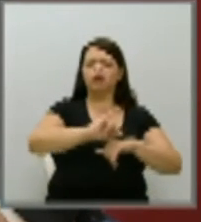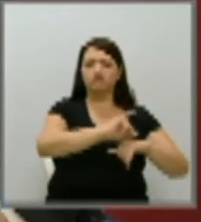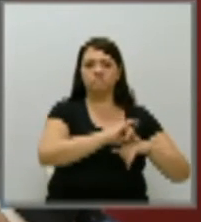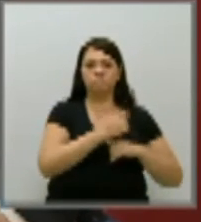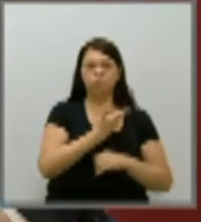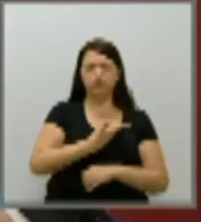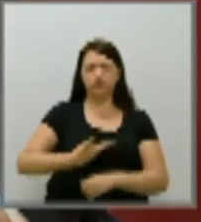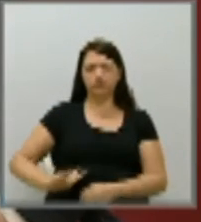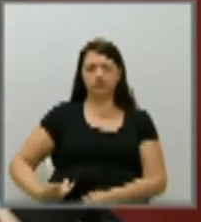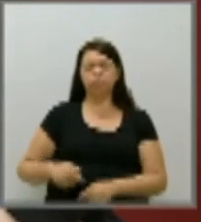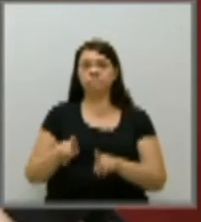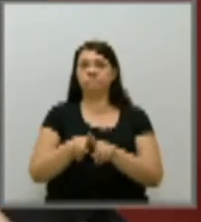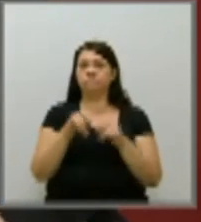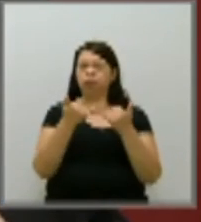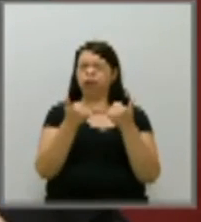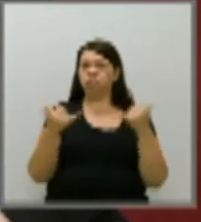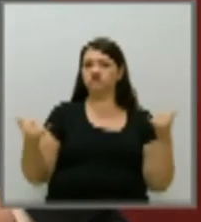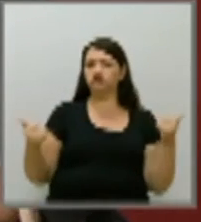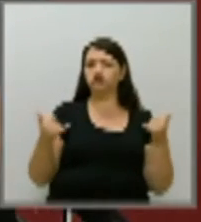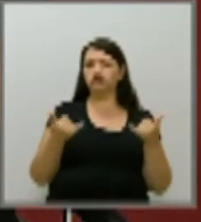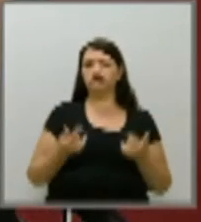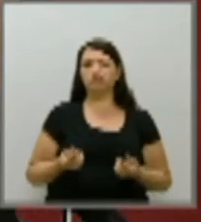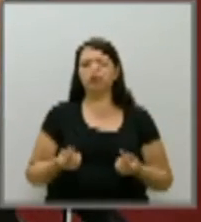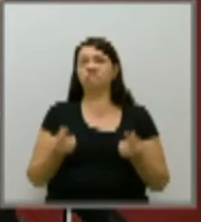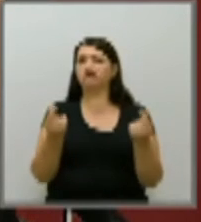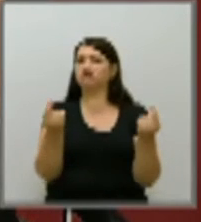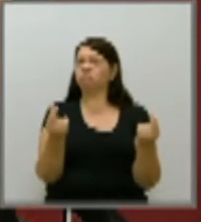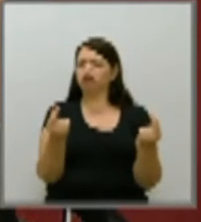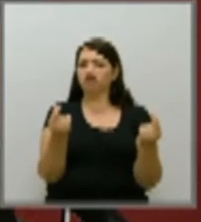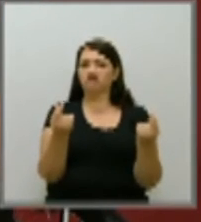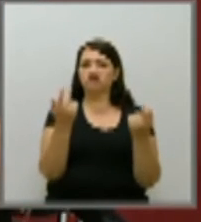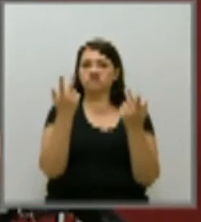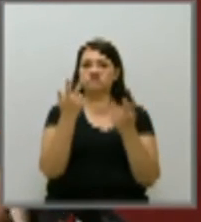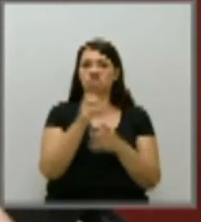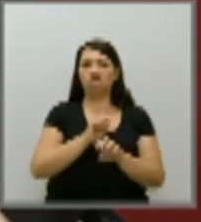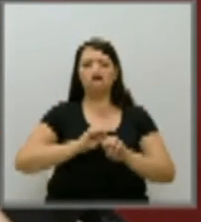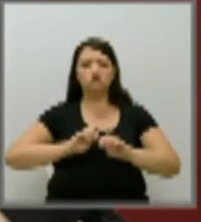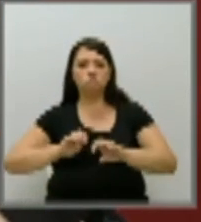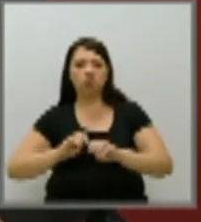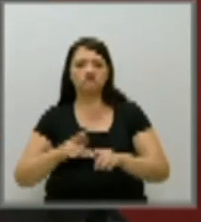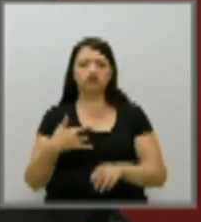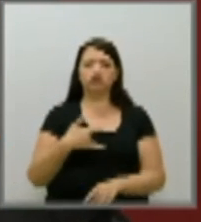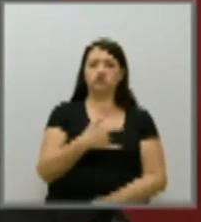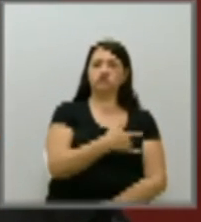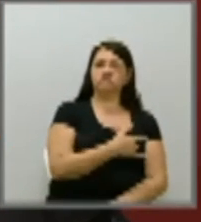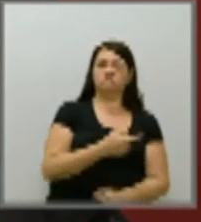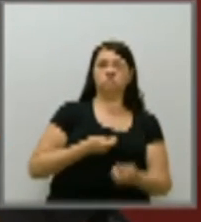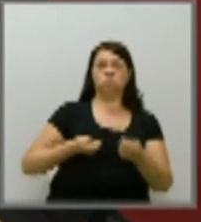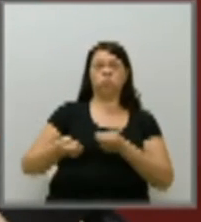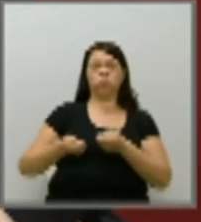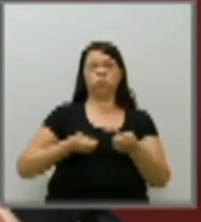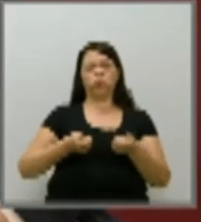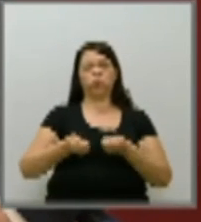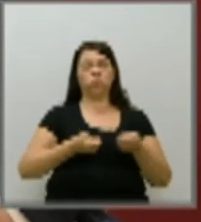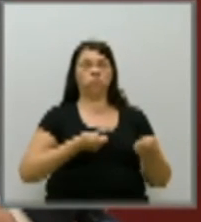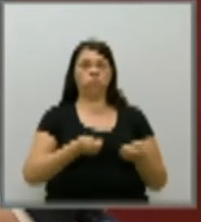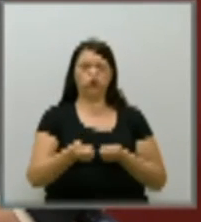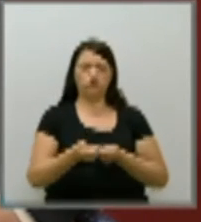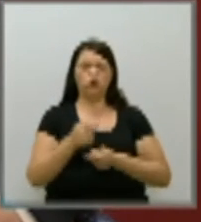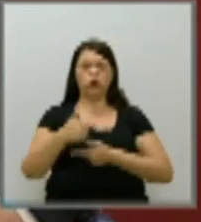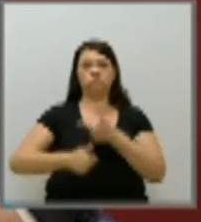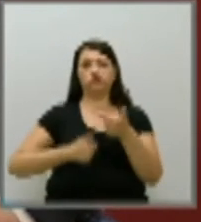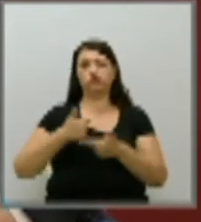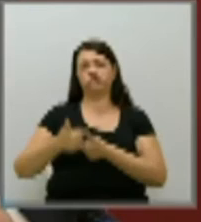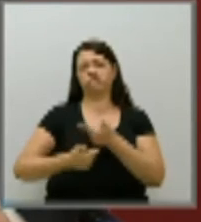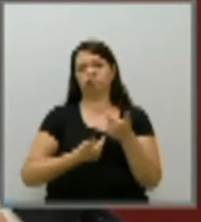da energia e das riquezas, como educação e saúde, sob controle do serviço